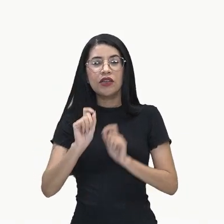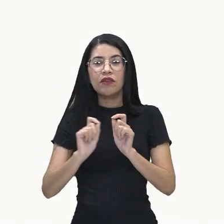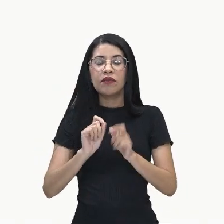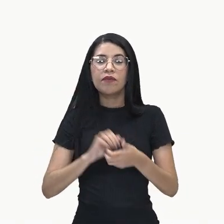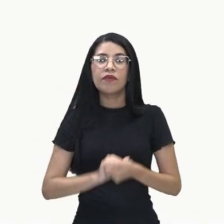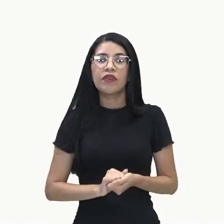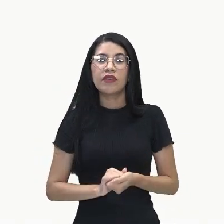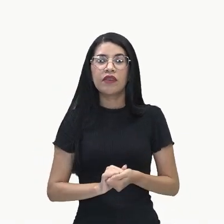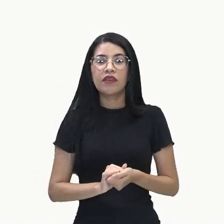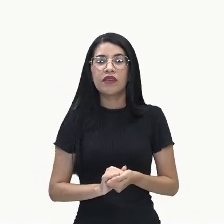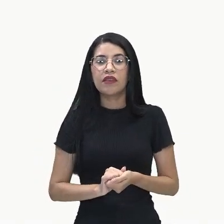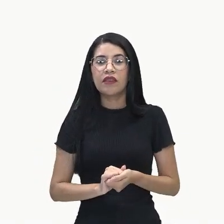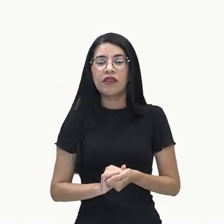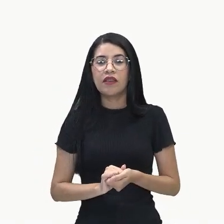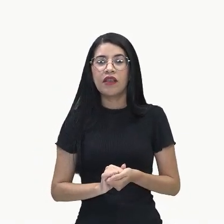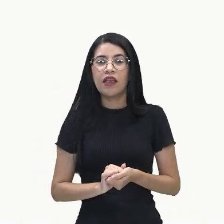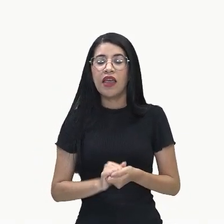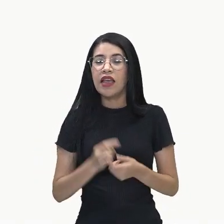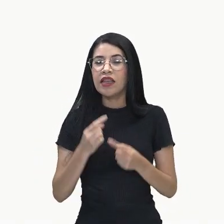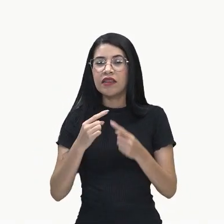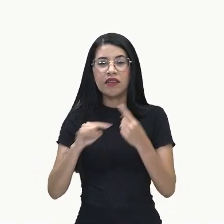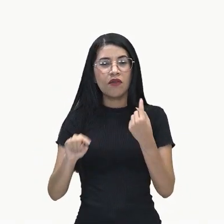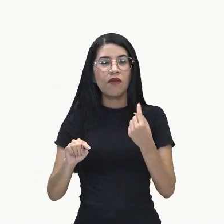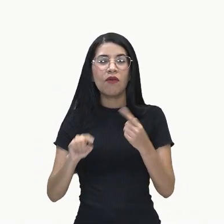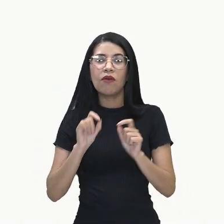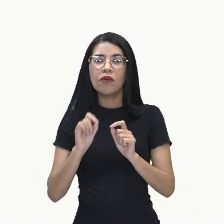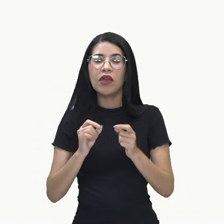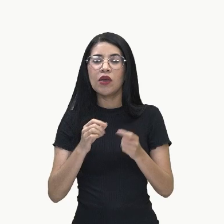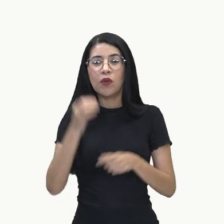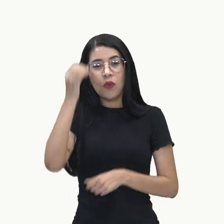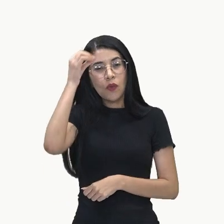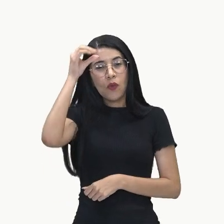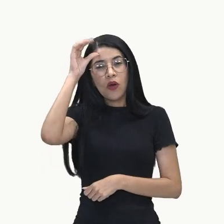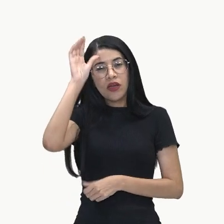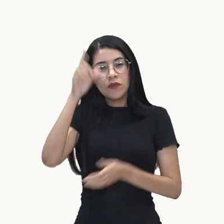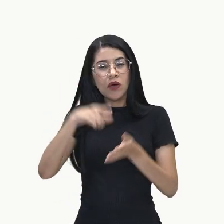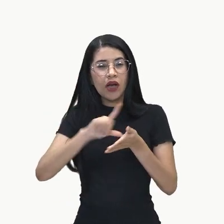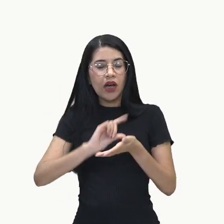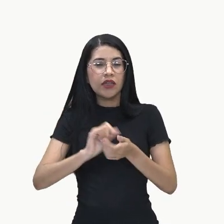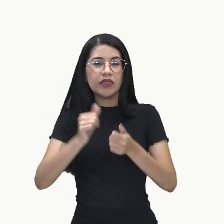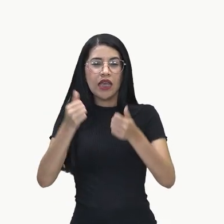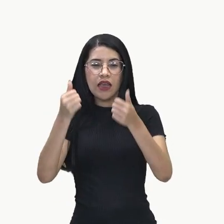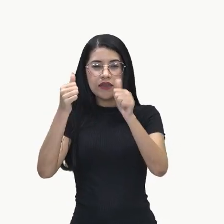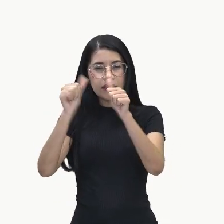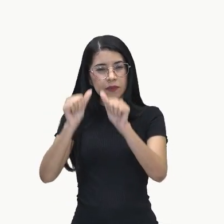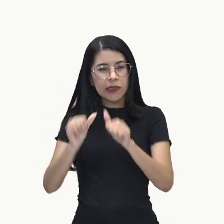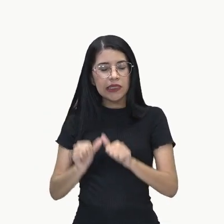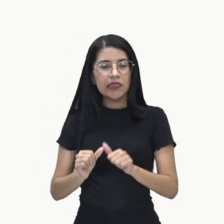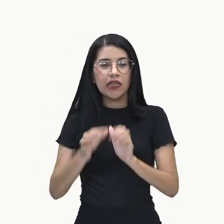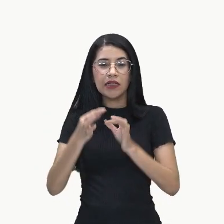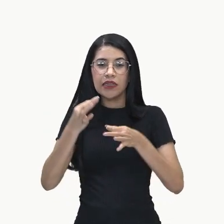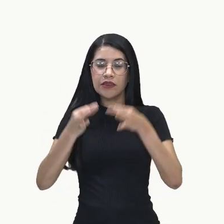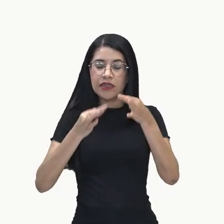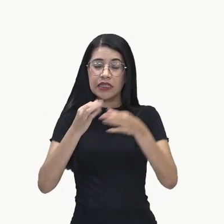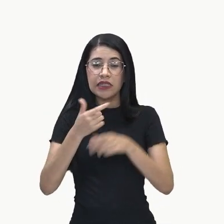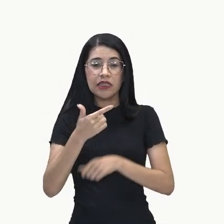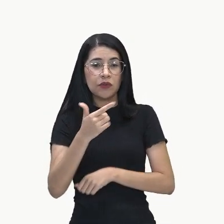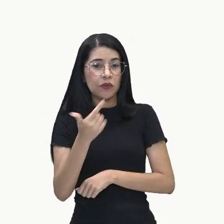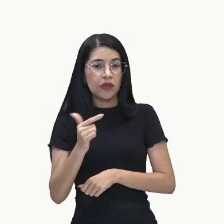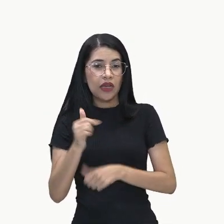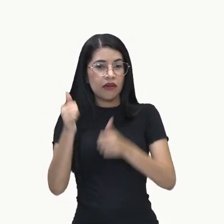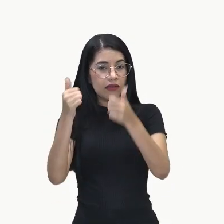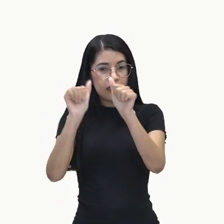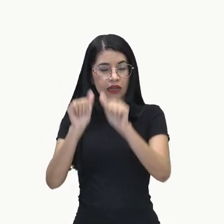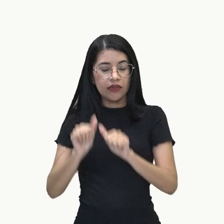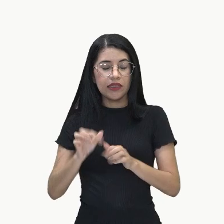todo conhecimento cujos fundamentos não tenham sido analisados criticamente. Se não foi analisado criticamente,